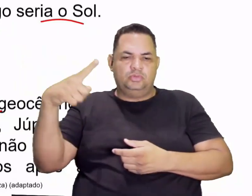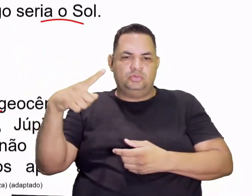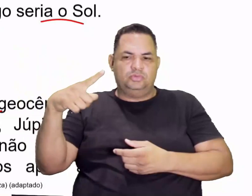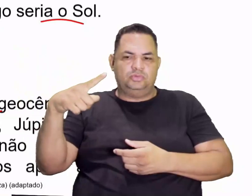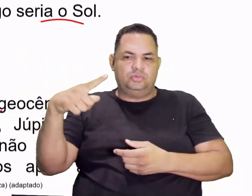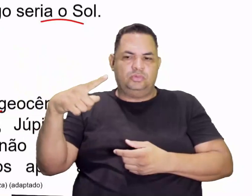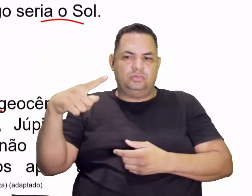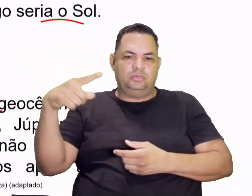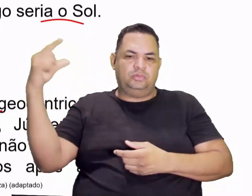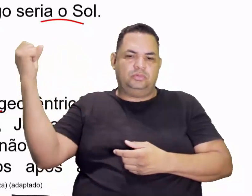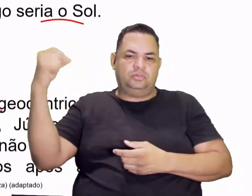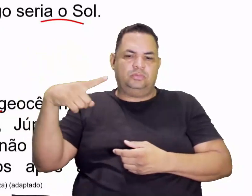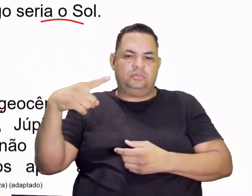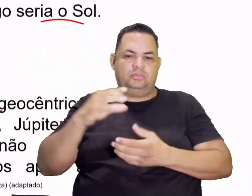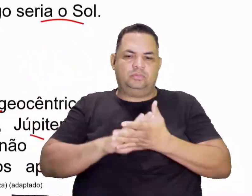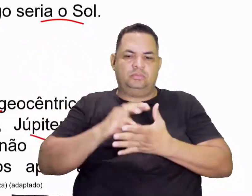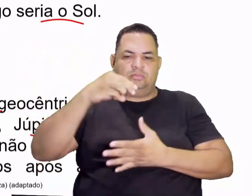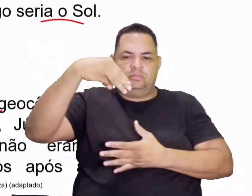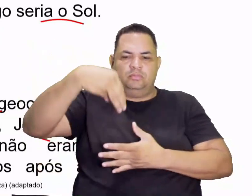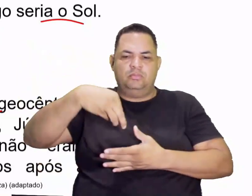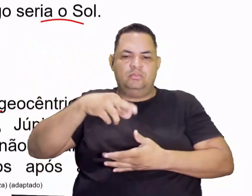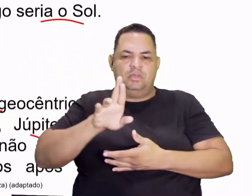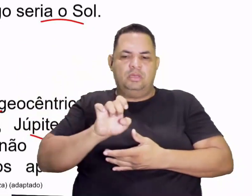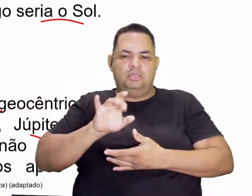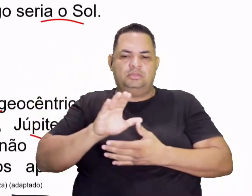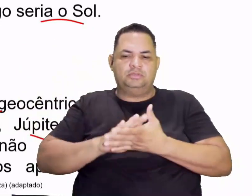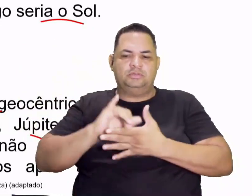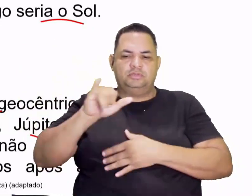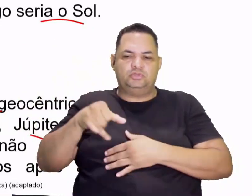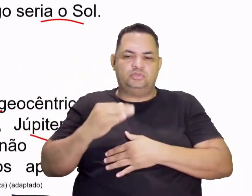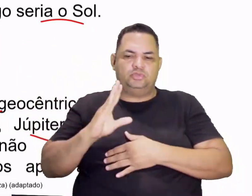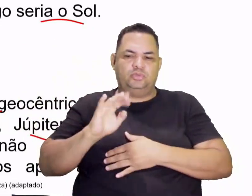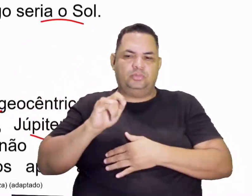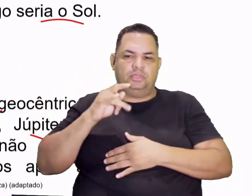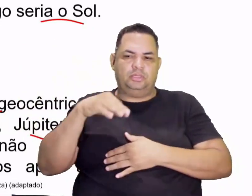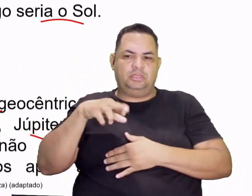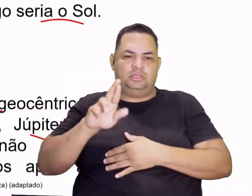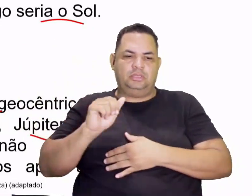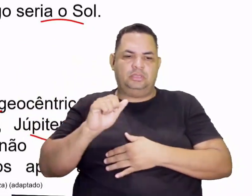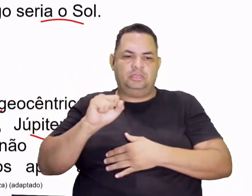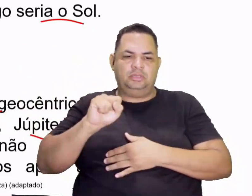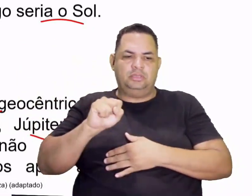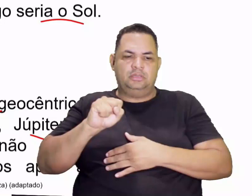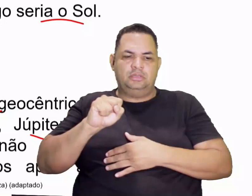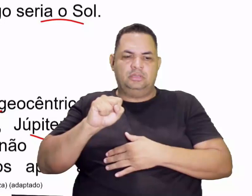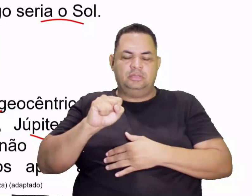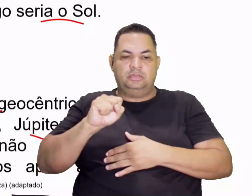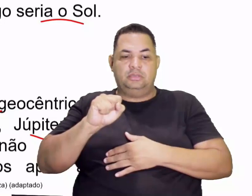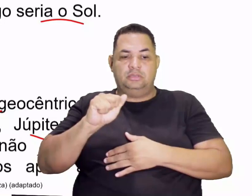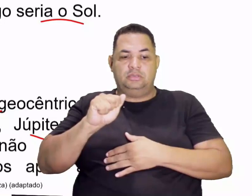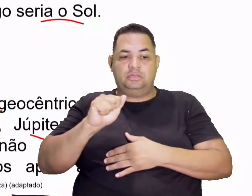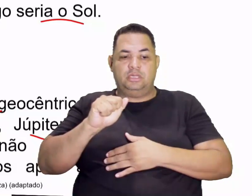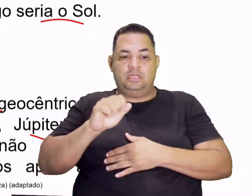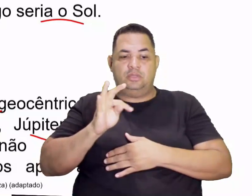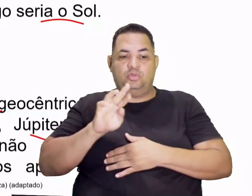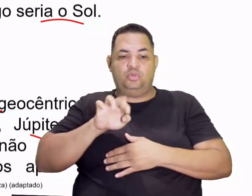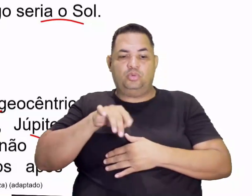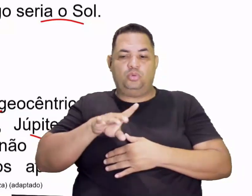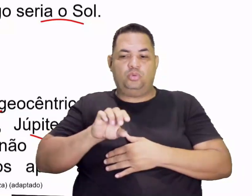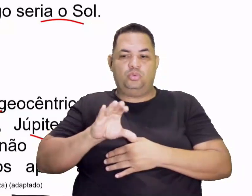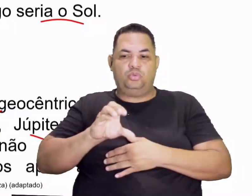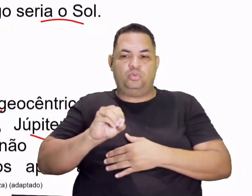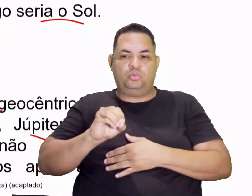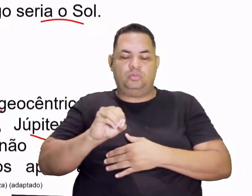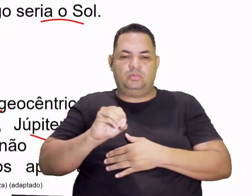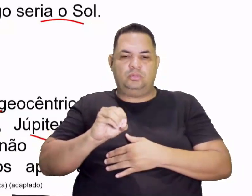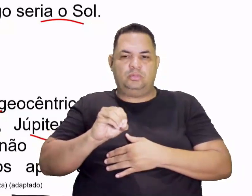aqui, ó. E Marte, Júpiter e Saturno. Então tá aqui, era a Lua, era eles falam planeta na